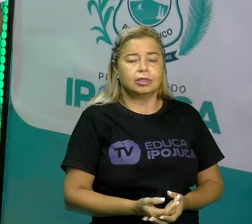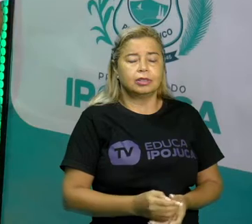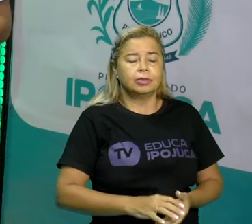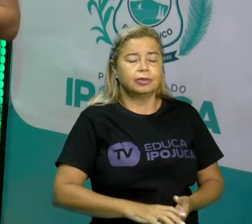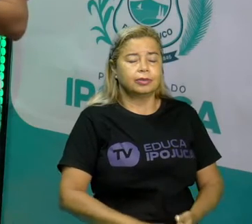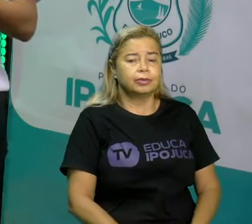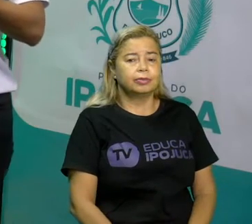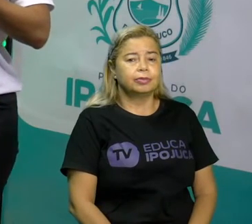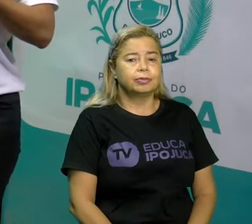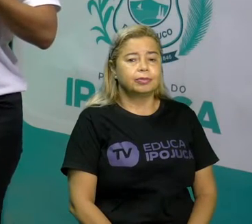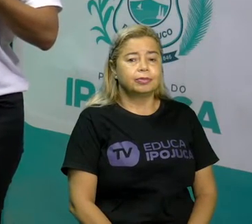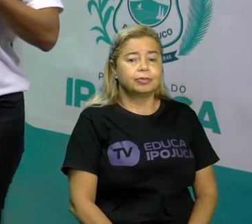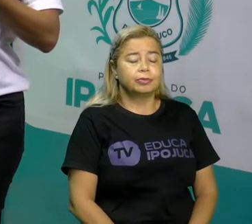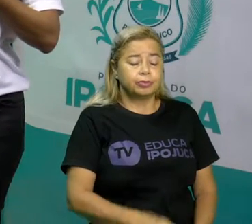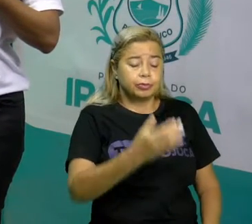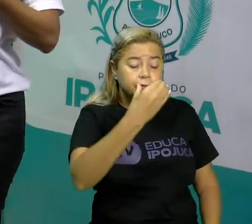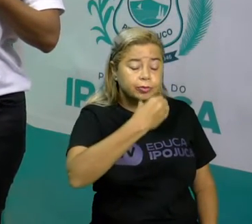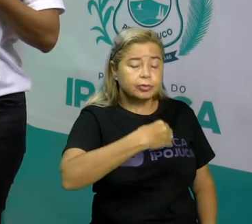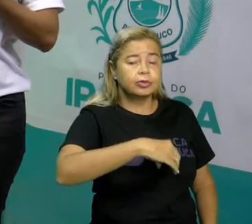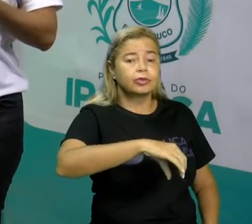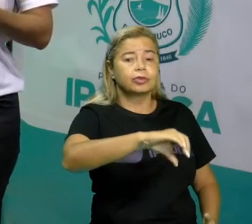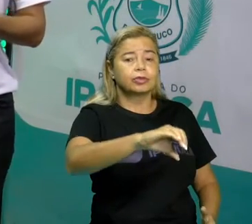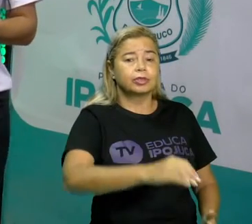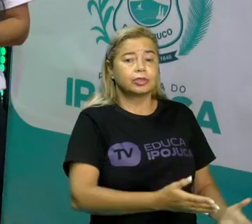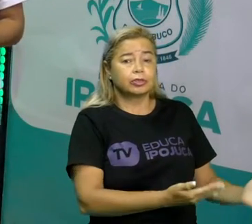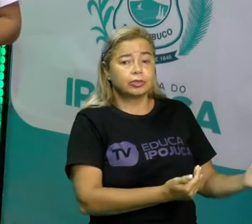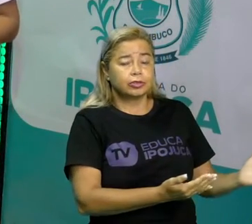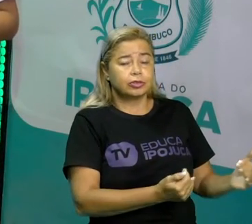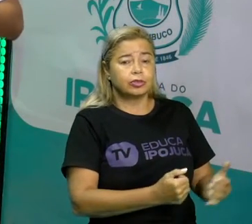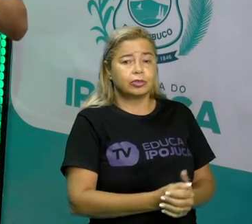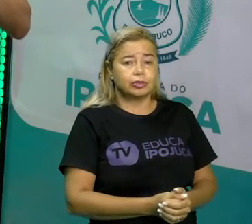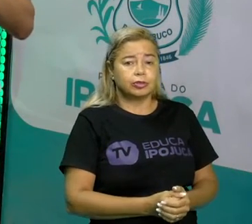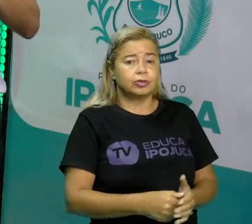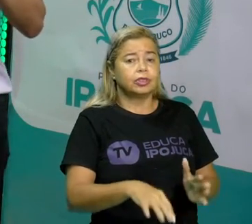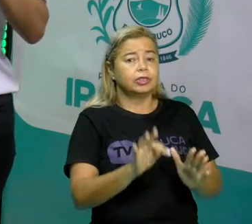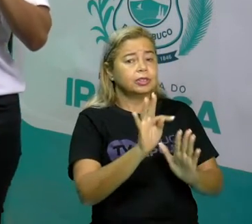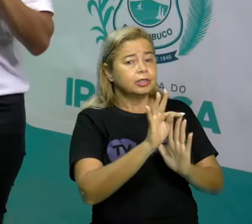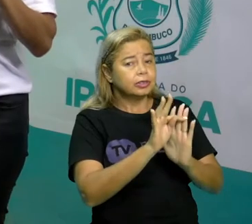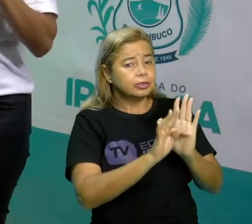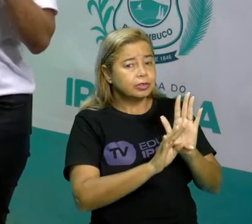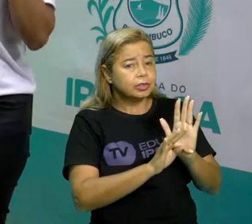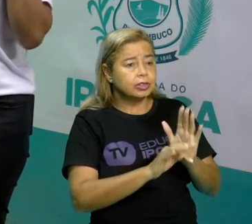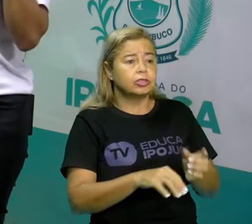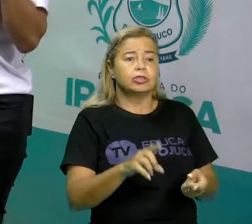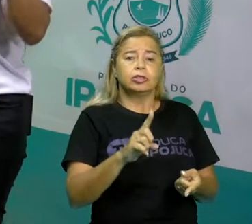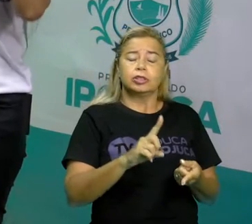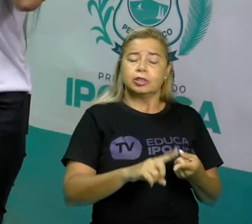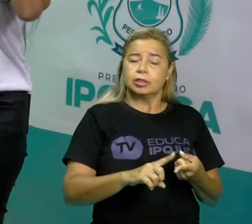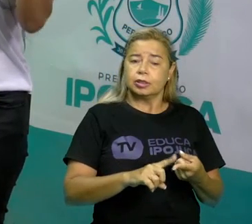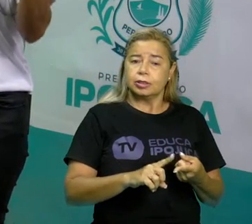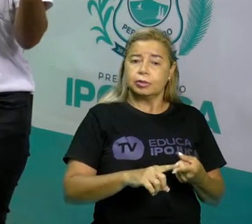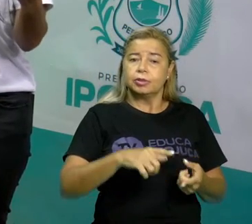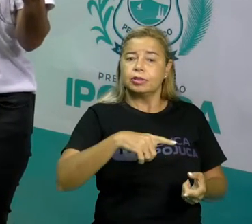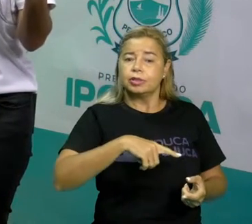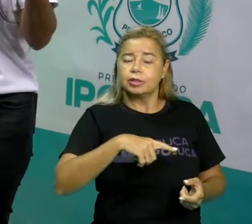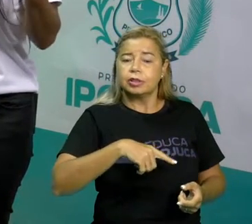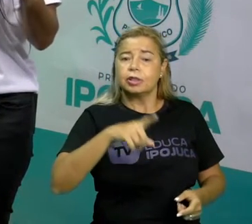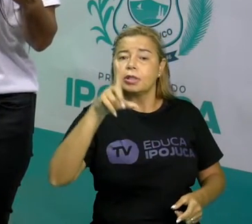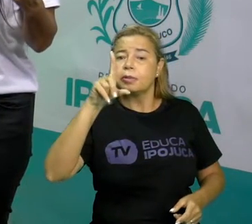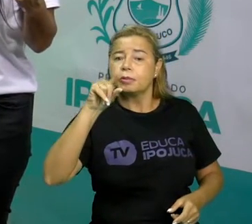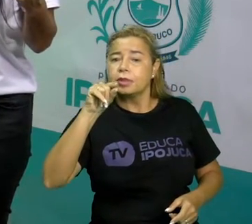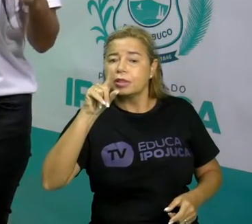seguinte. O elefantinho, ele está no nosso texto. Temos também o passarinho, então nós temos aí